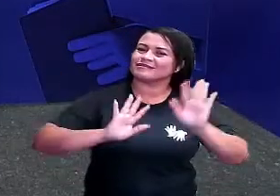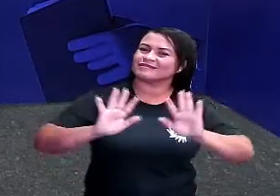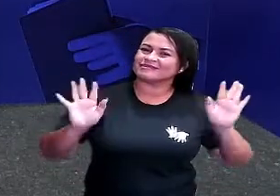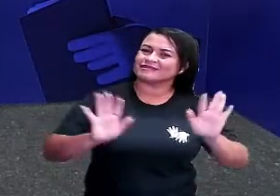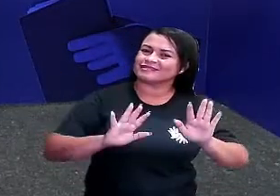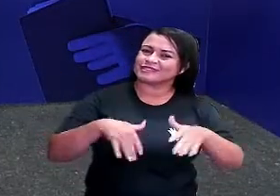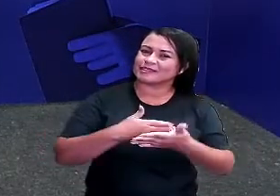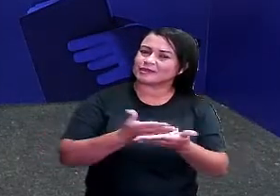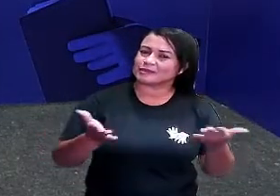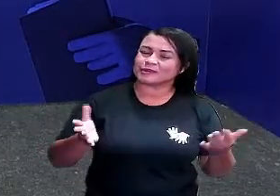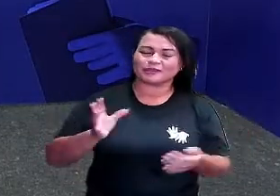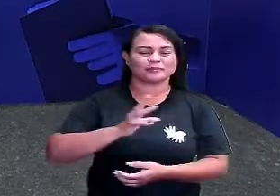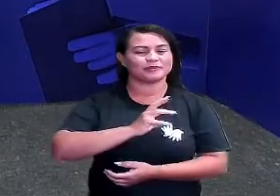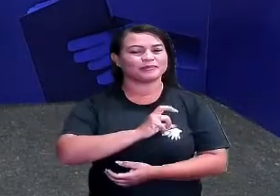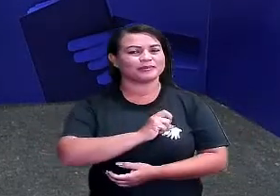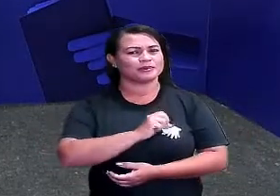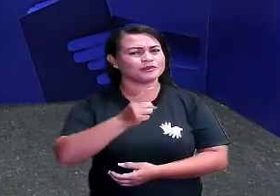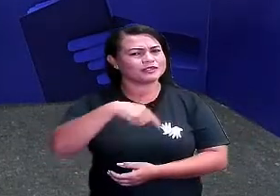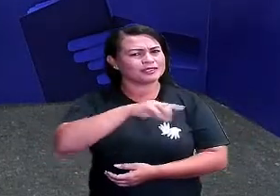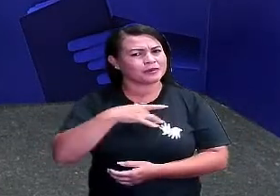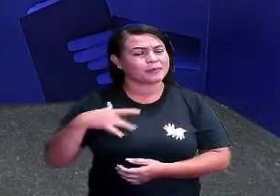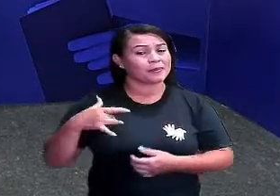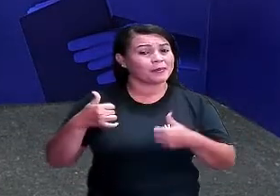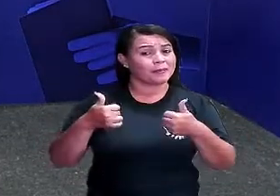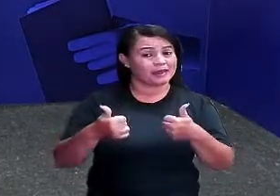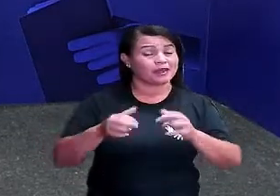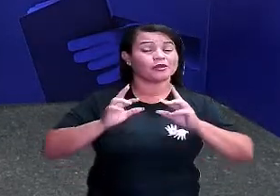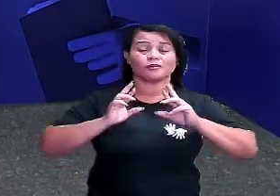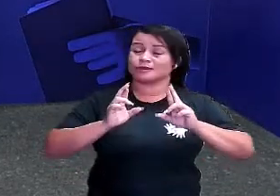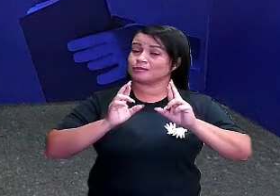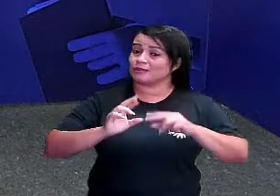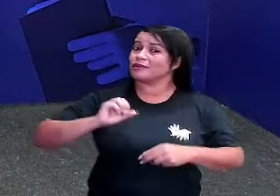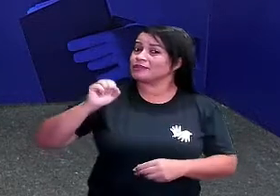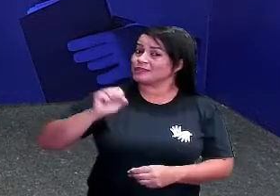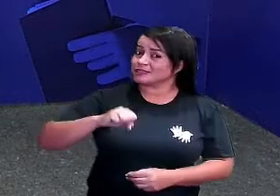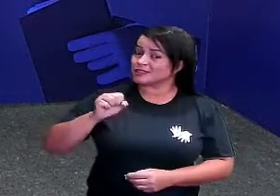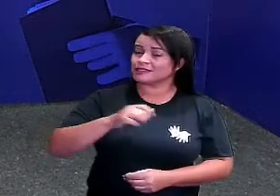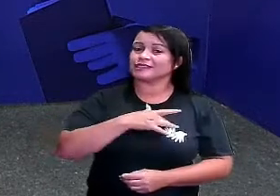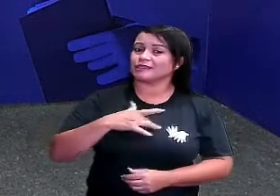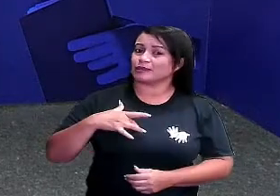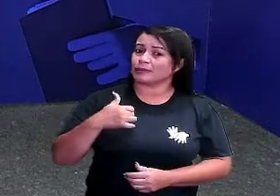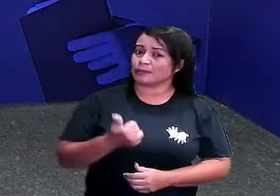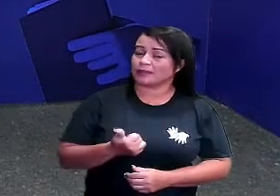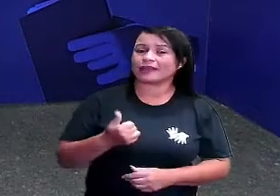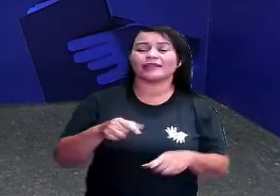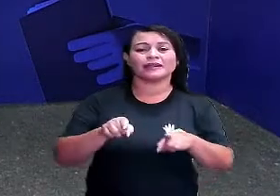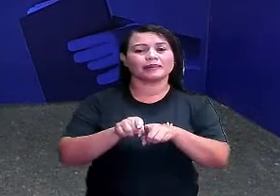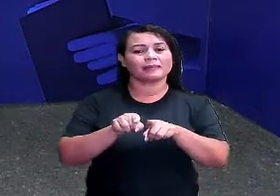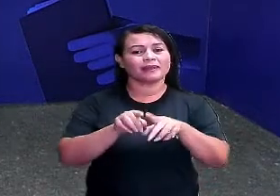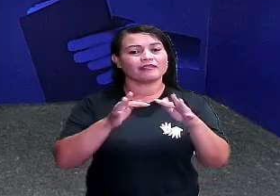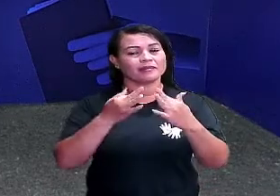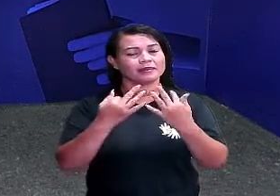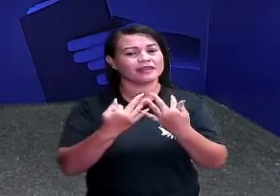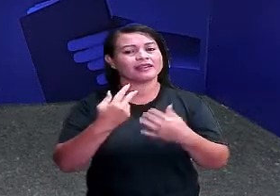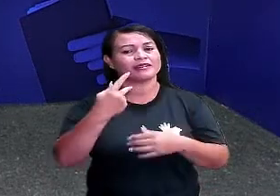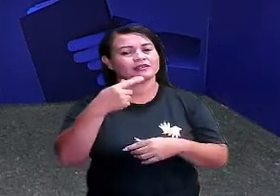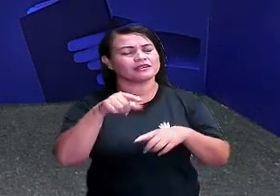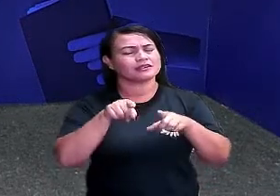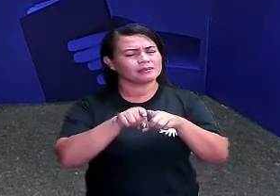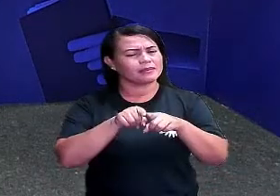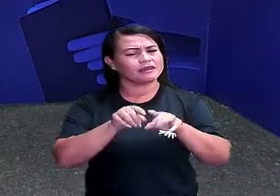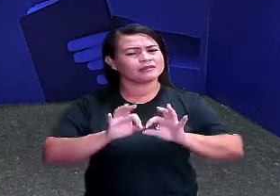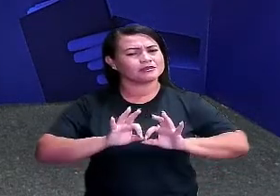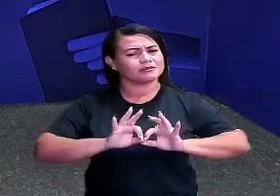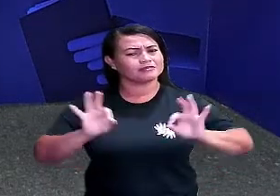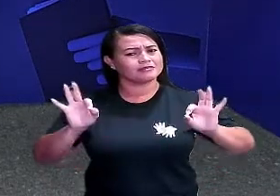Olá, meus amores, como é que vocês estão? Eu espero que vocês estejam bem, que os familiares de vocês estejam bem,